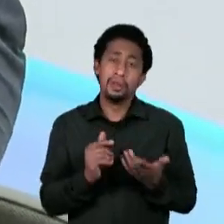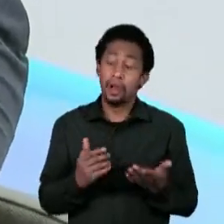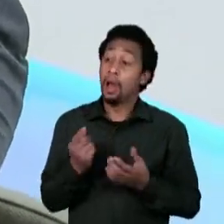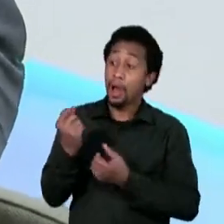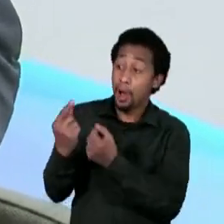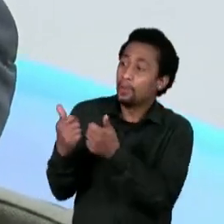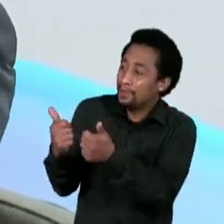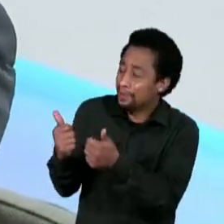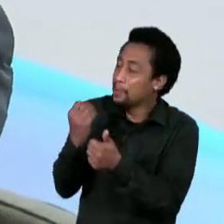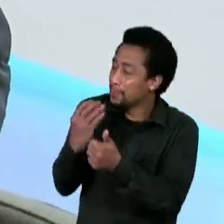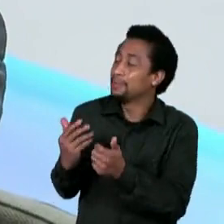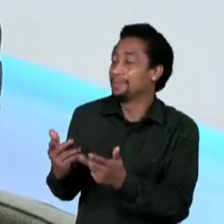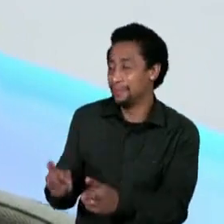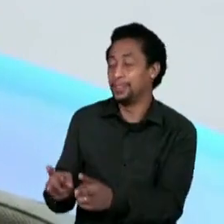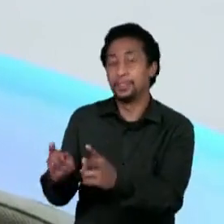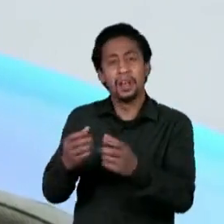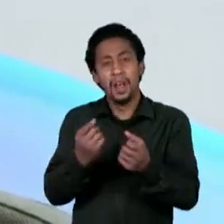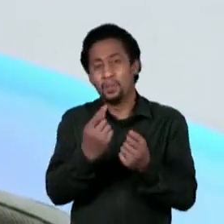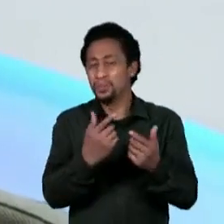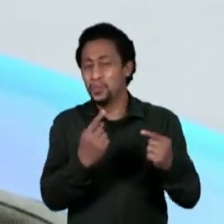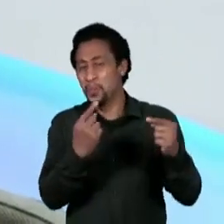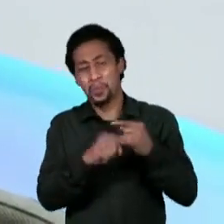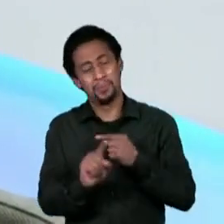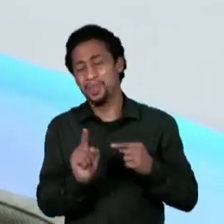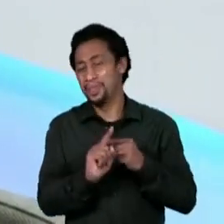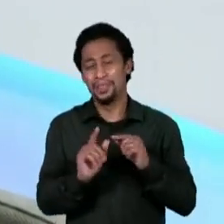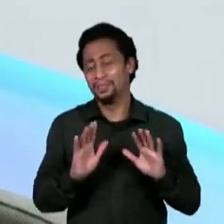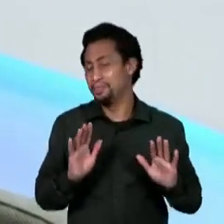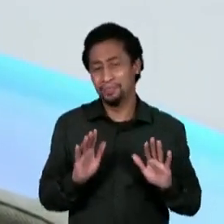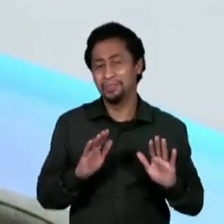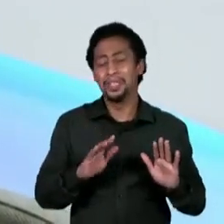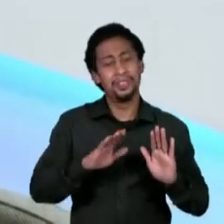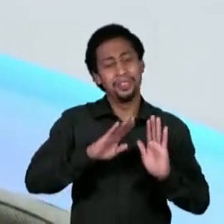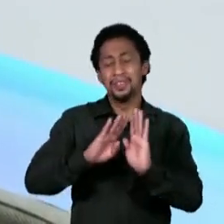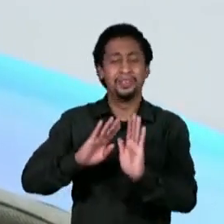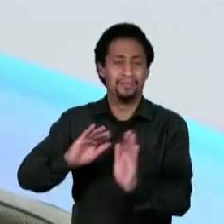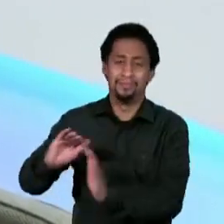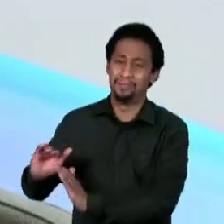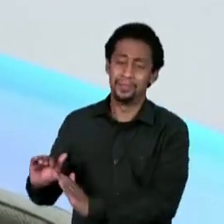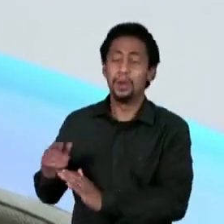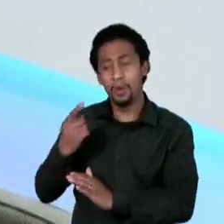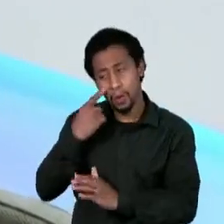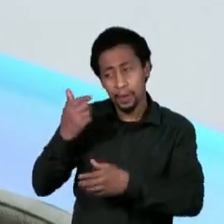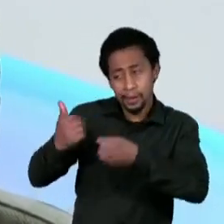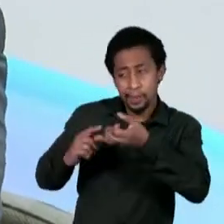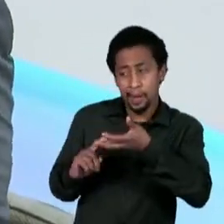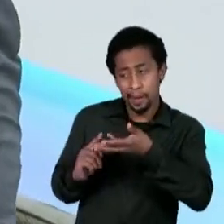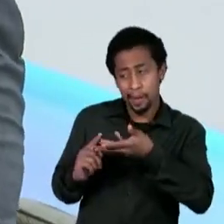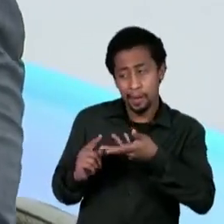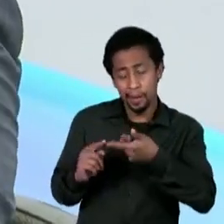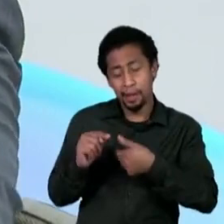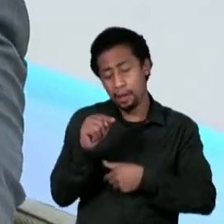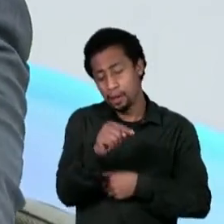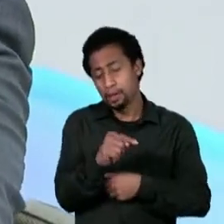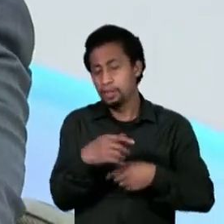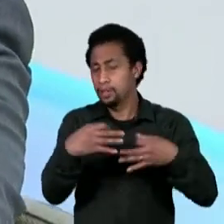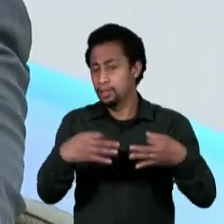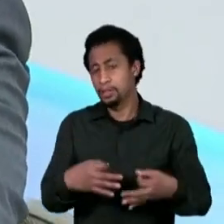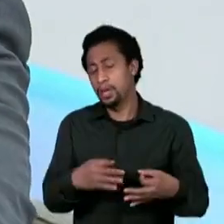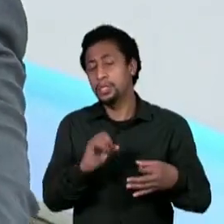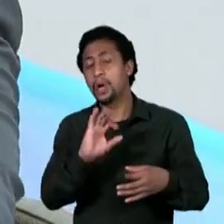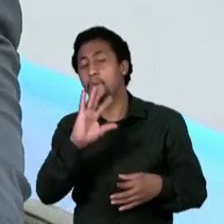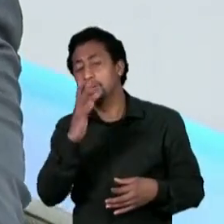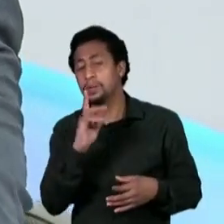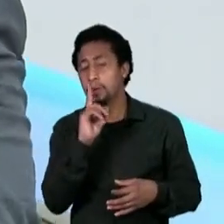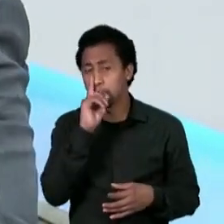faz sentido a o sistema confiável por causa disso aqui a gente tem esse essa forma de mitigar esse risco que vocês estão apontando ou